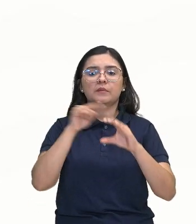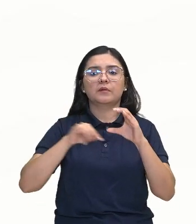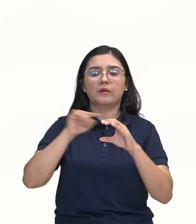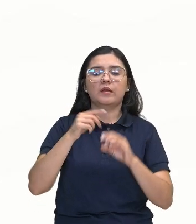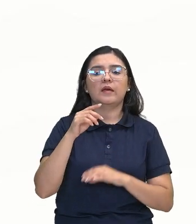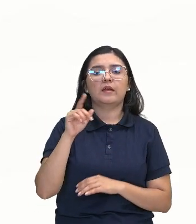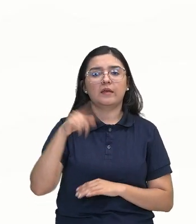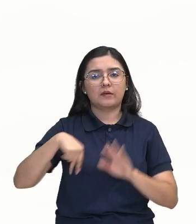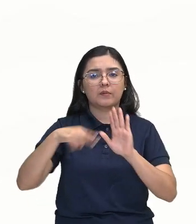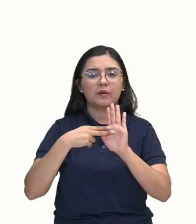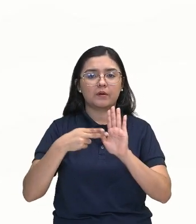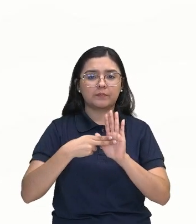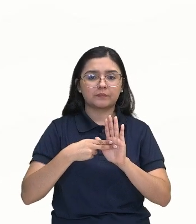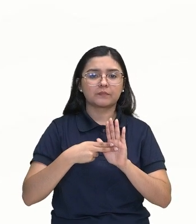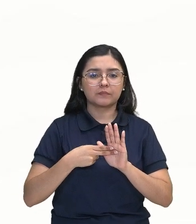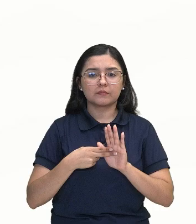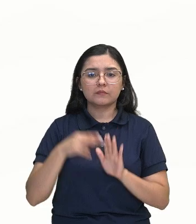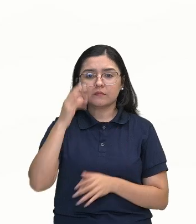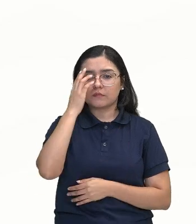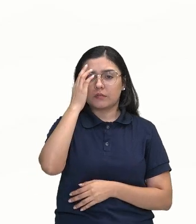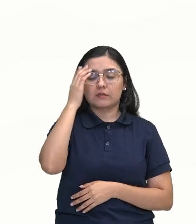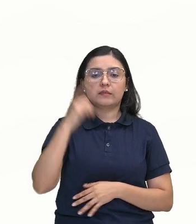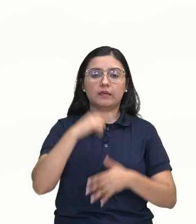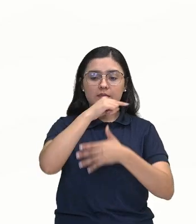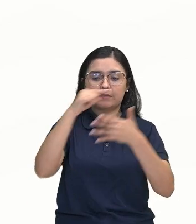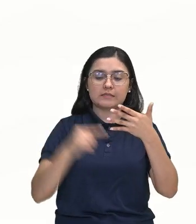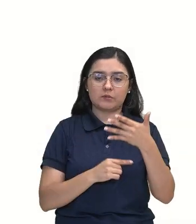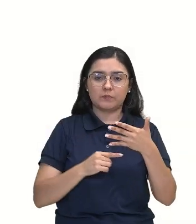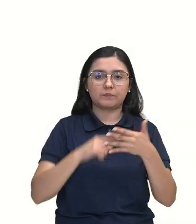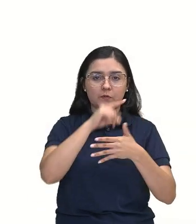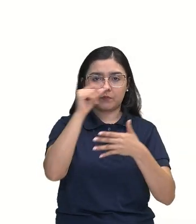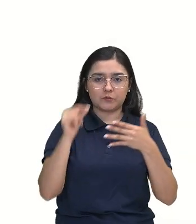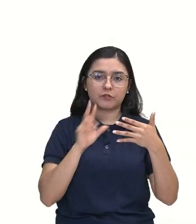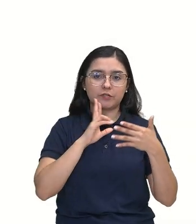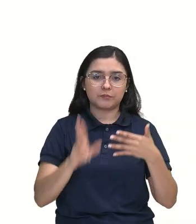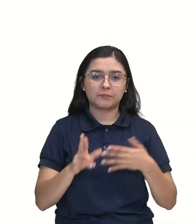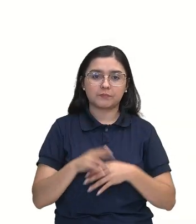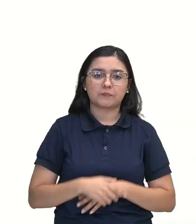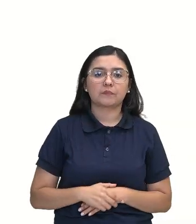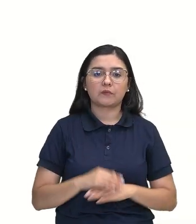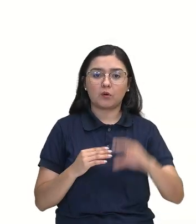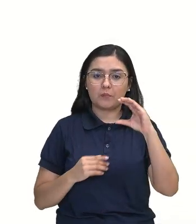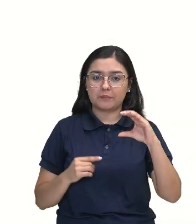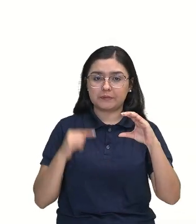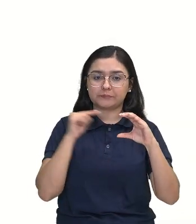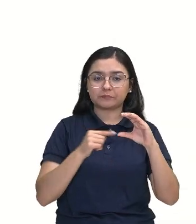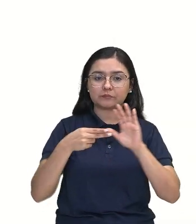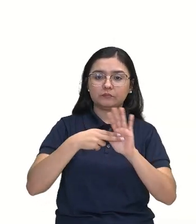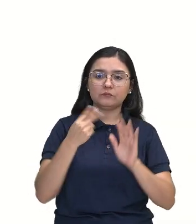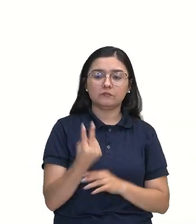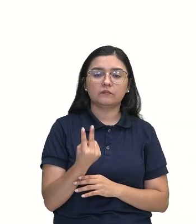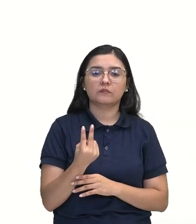igual a... E aí você tem 5 opções de resposta. Vamos lá então, gente. Comprimento,